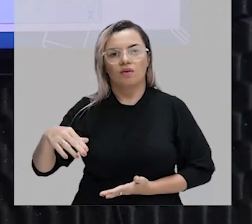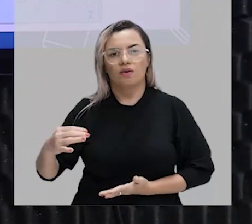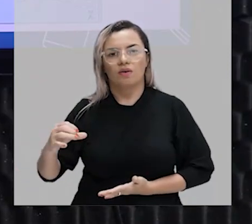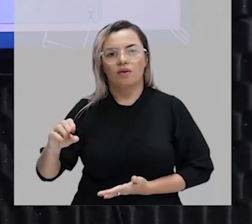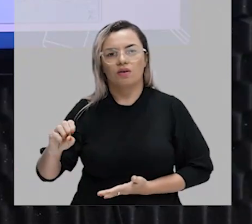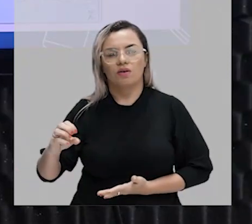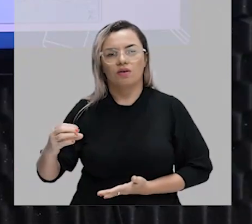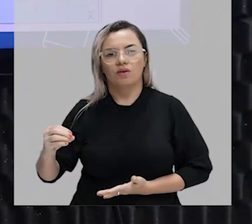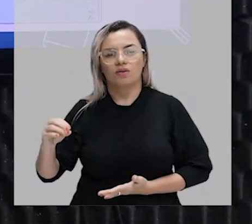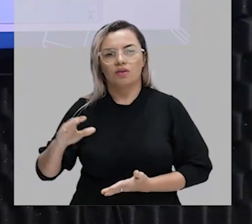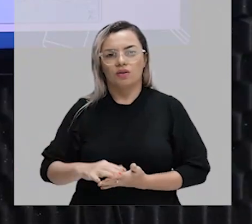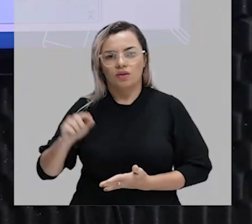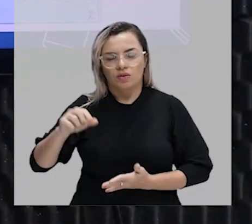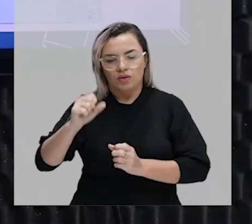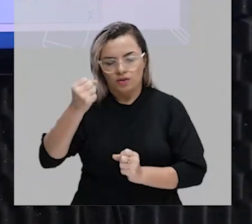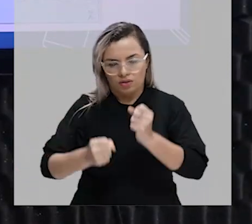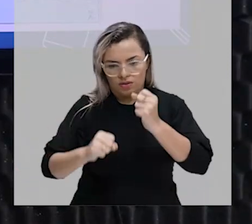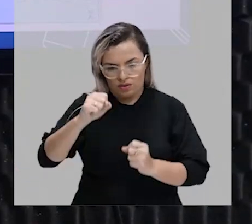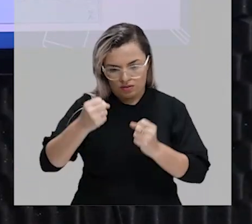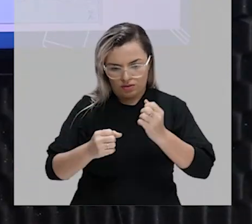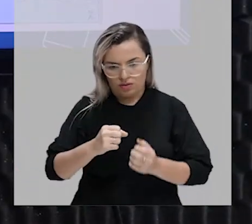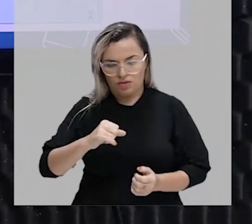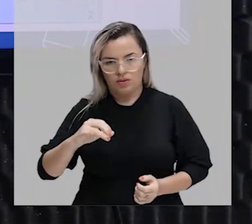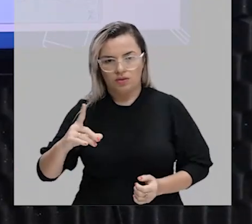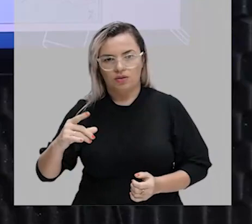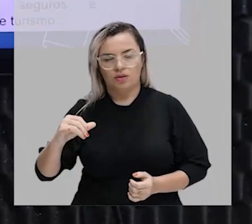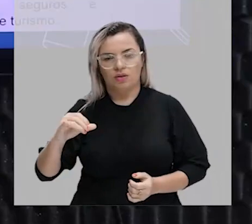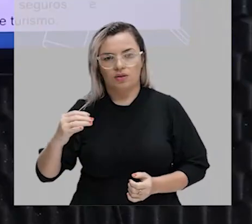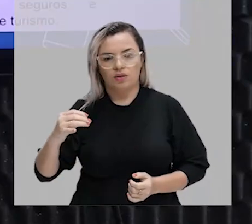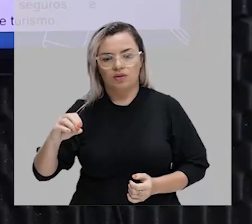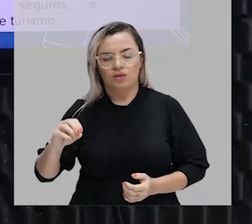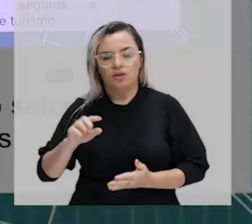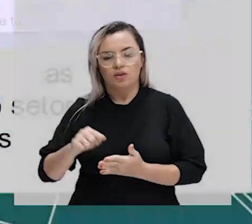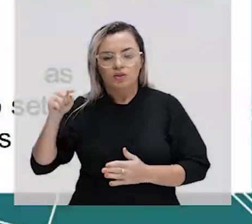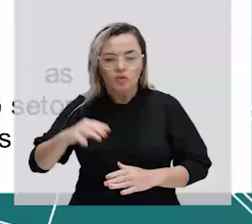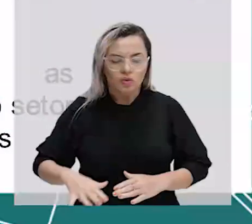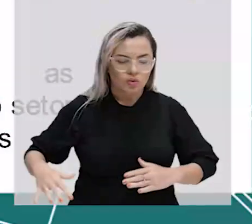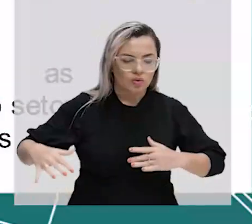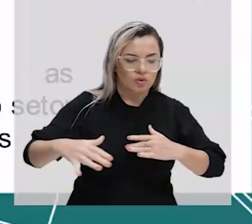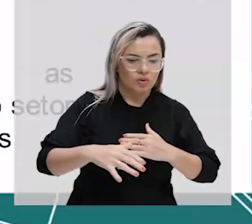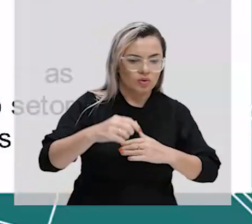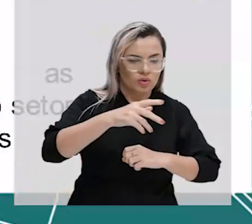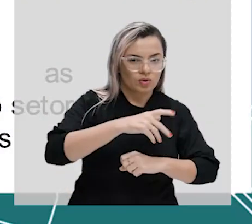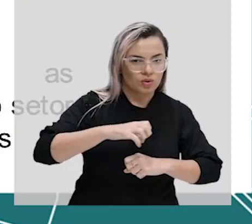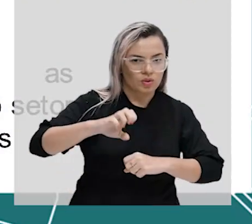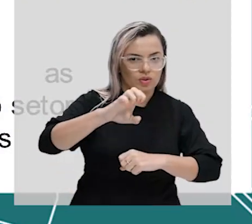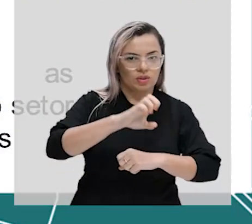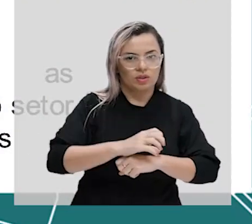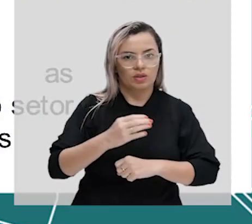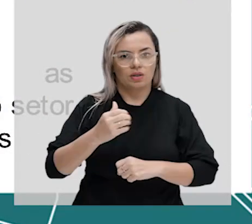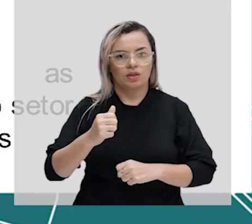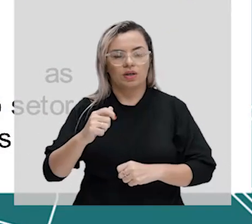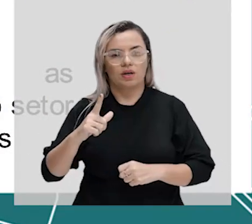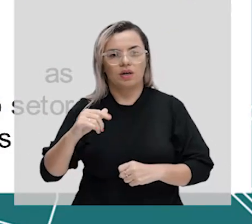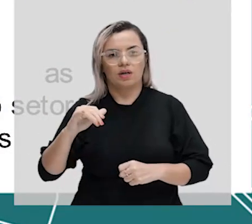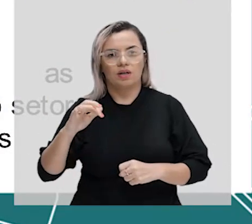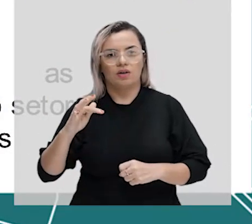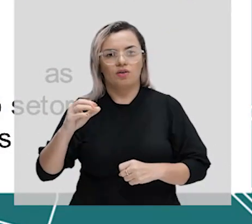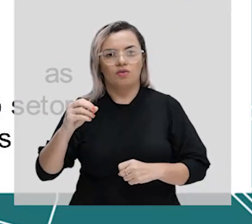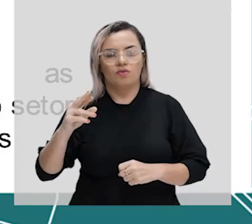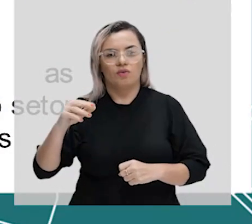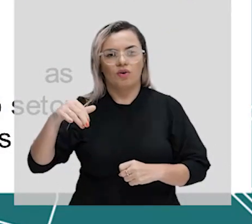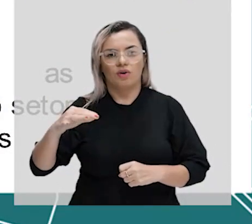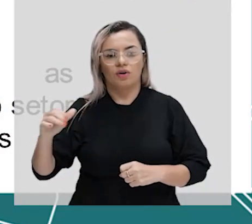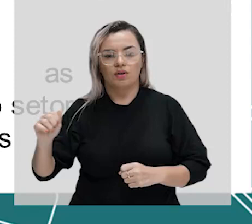Silício, no estado da Califórnia, galera. Bacana? E por último, o terceiro setor. Tá, o terceiro setor, uma